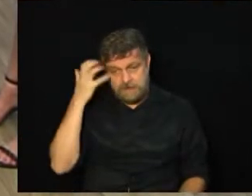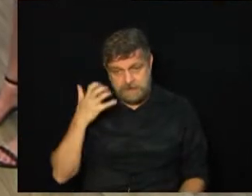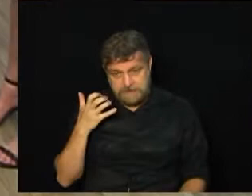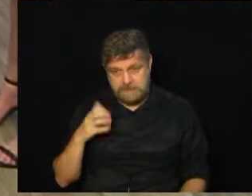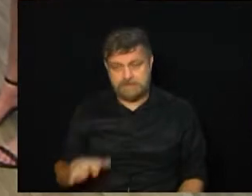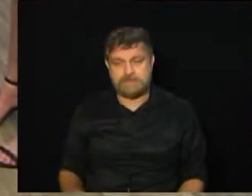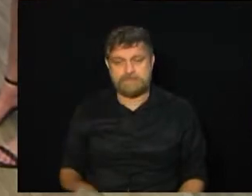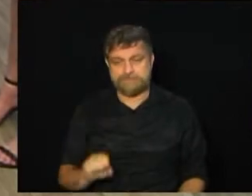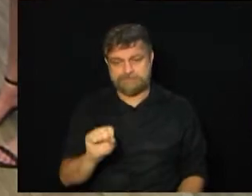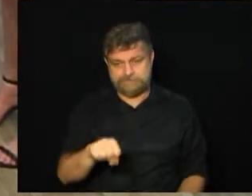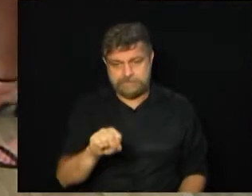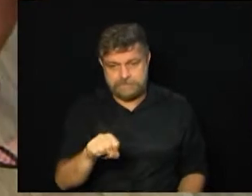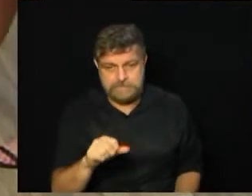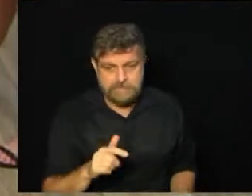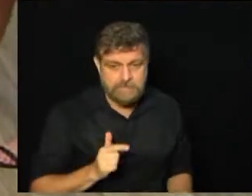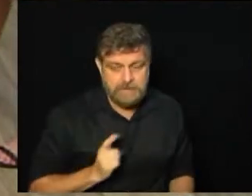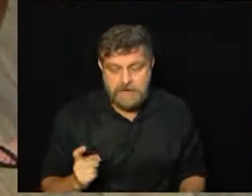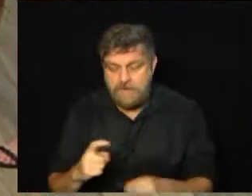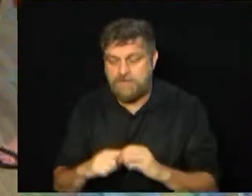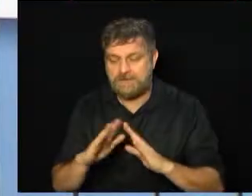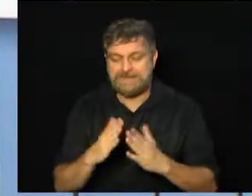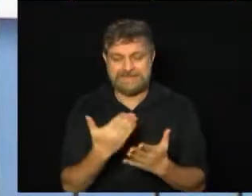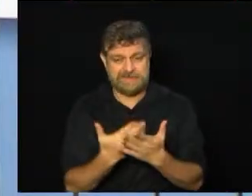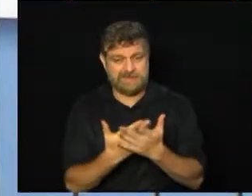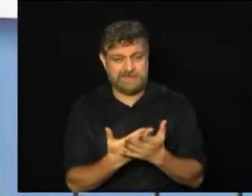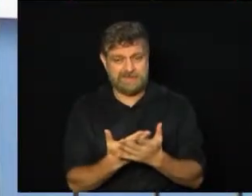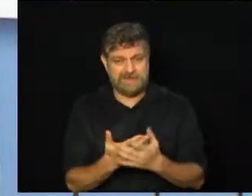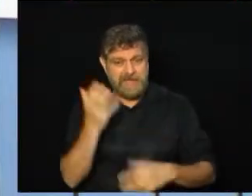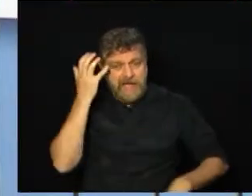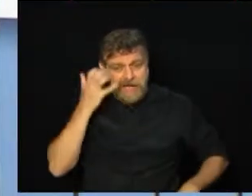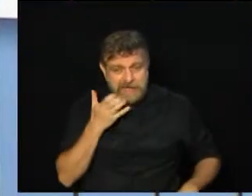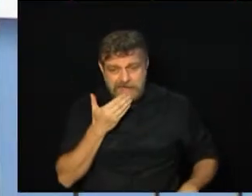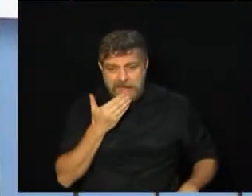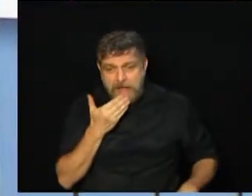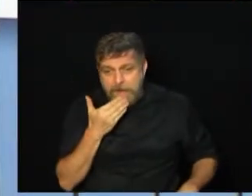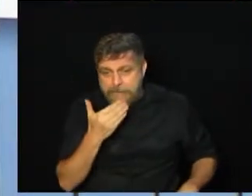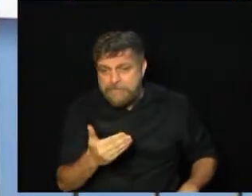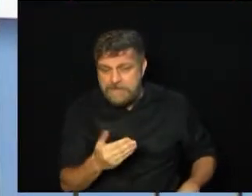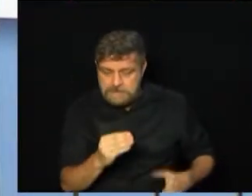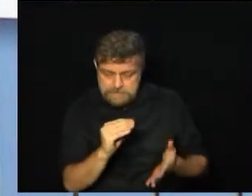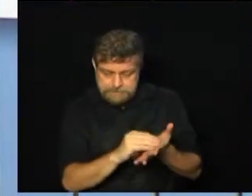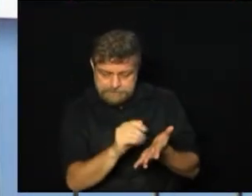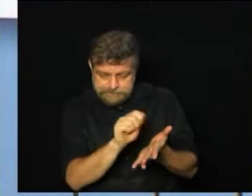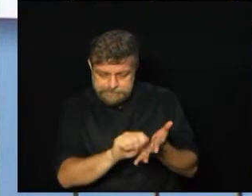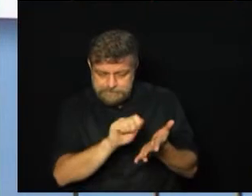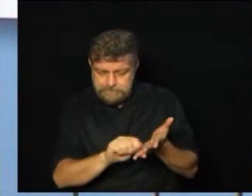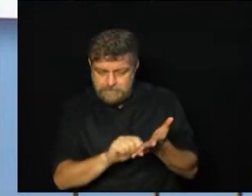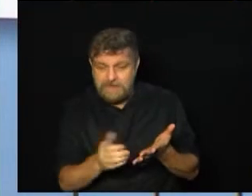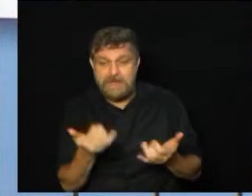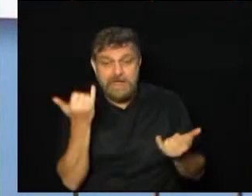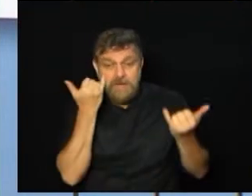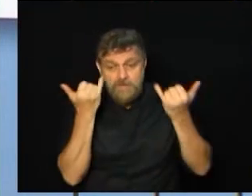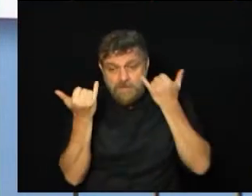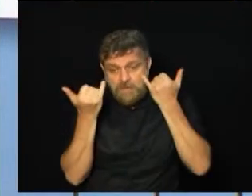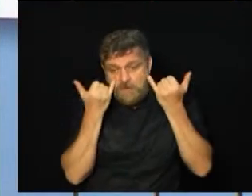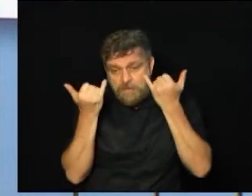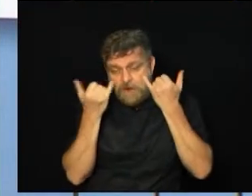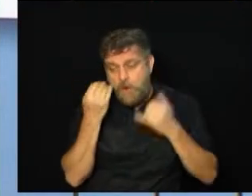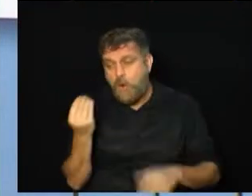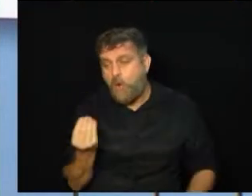Ela justamente em relação à volta às aulas, Gabriel, ela pede nesse requerimento informações sobre